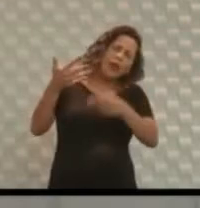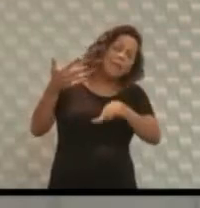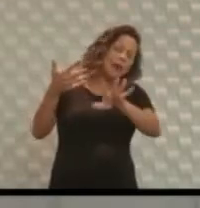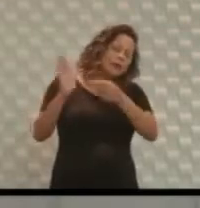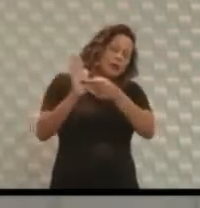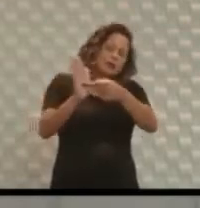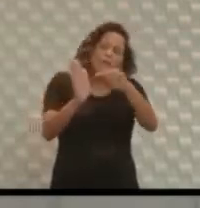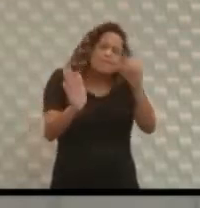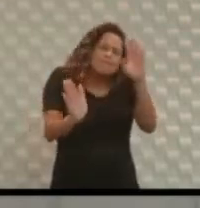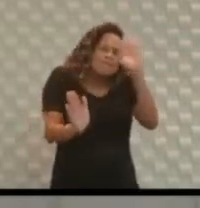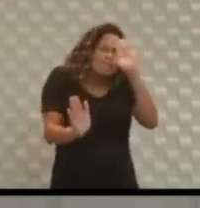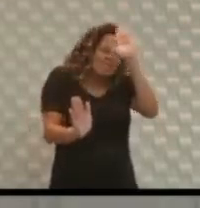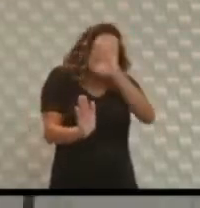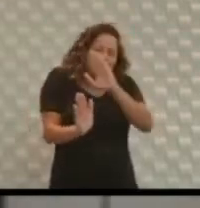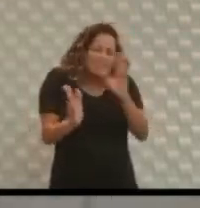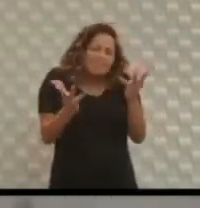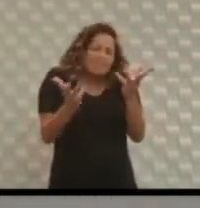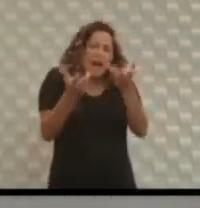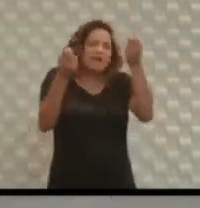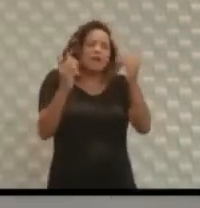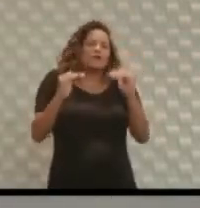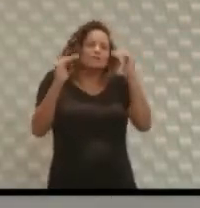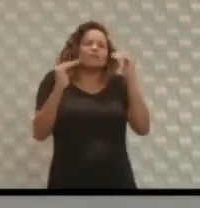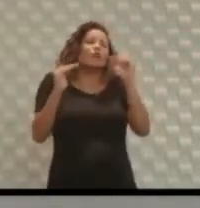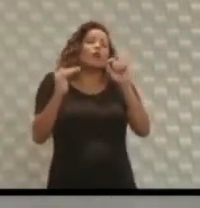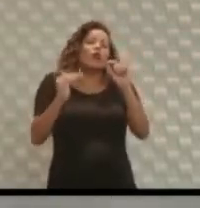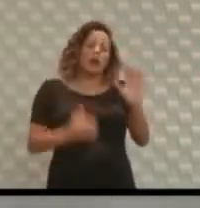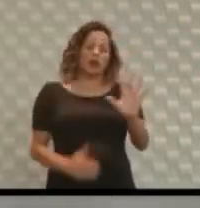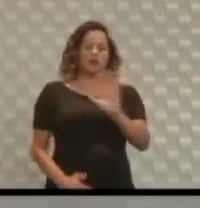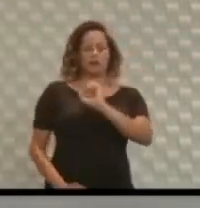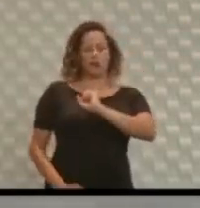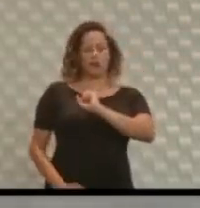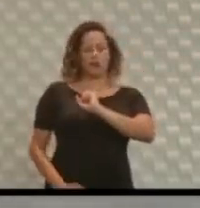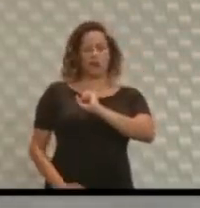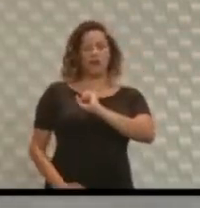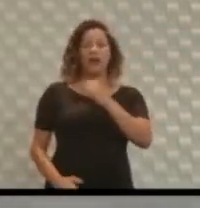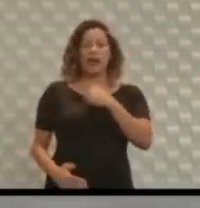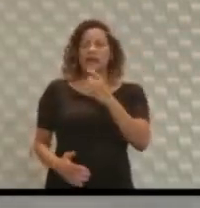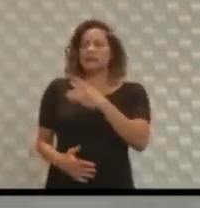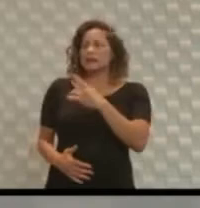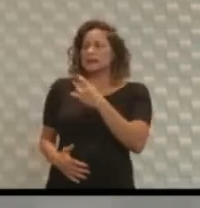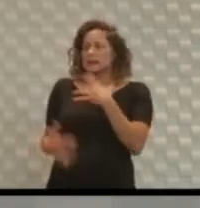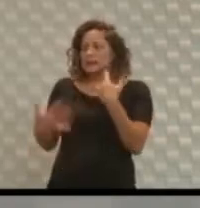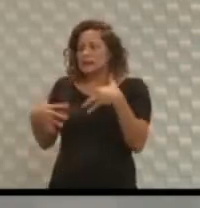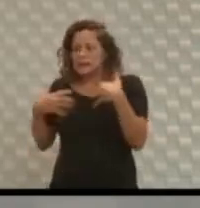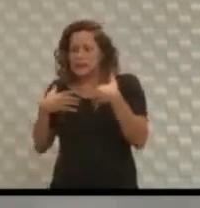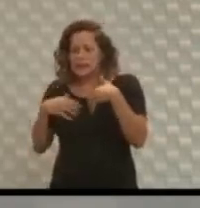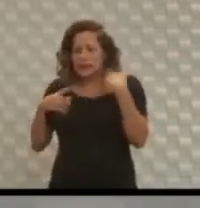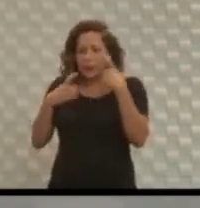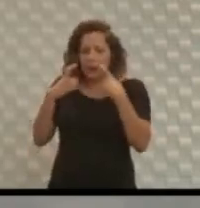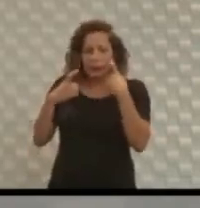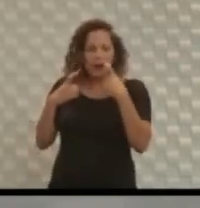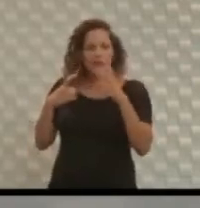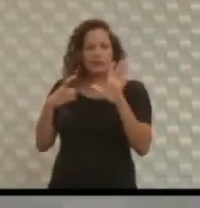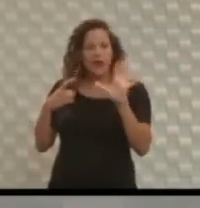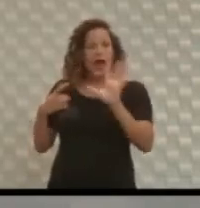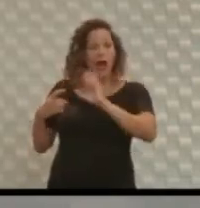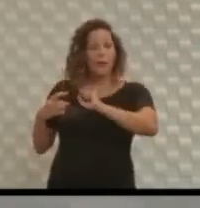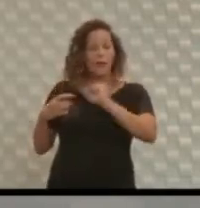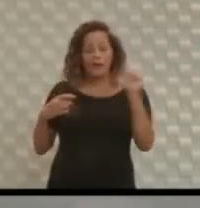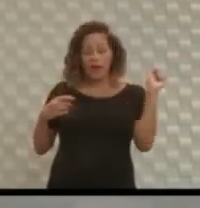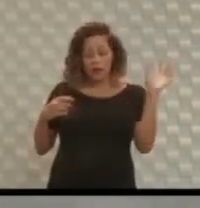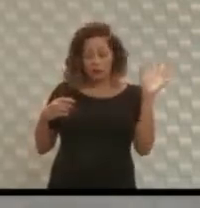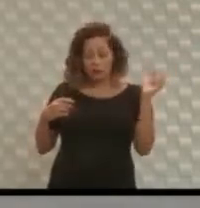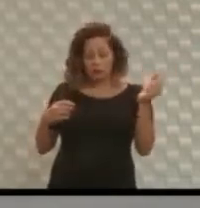amor. O amor lança fora o temor, porque quando você ama, você não precisa temer, mas não importa, coloque Deus na sua